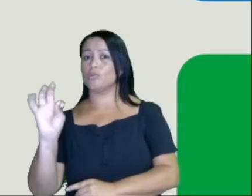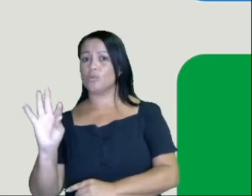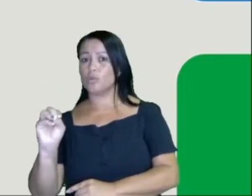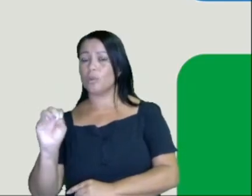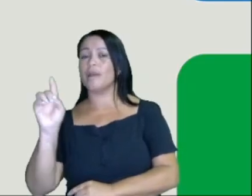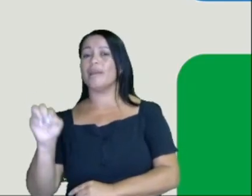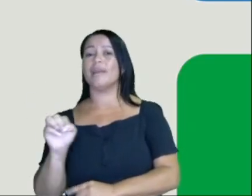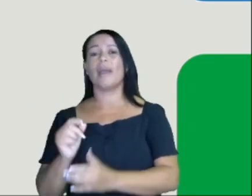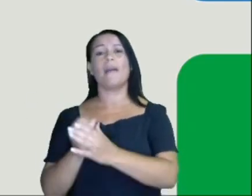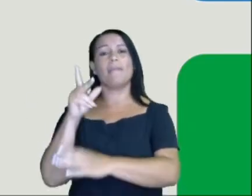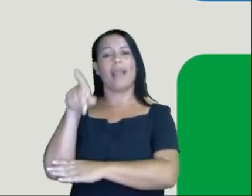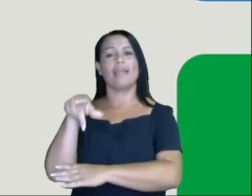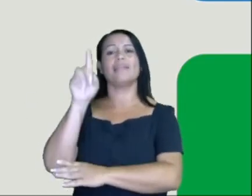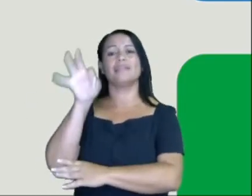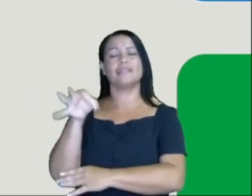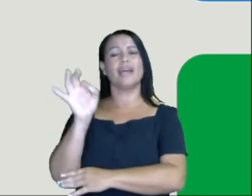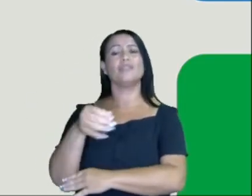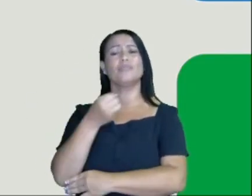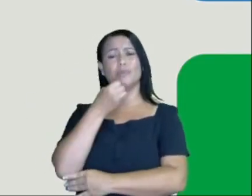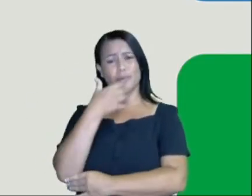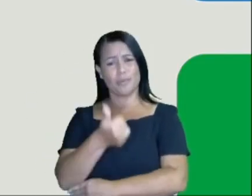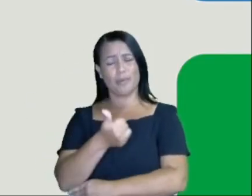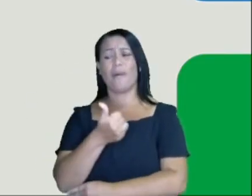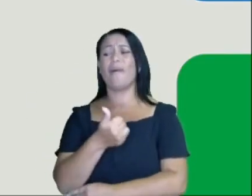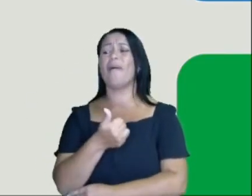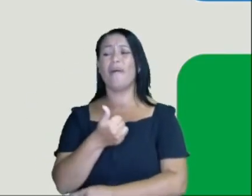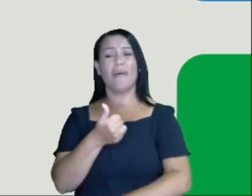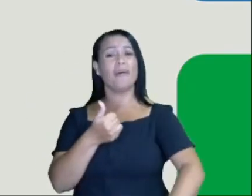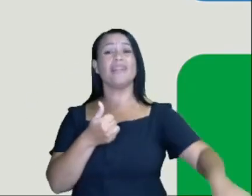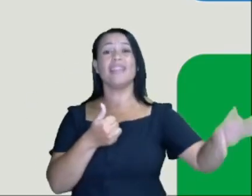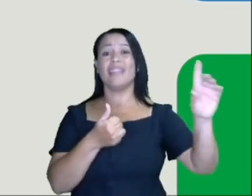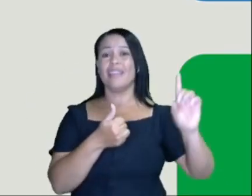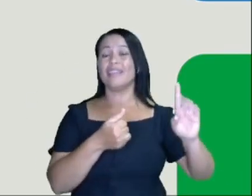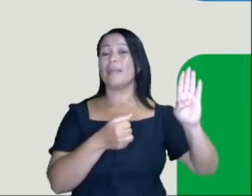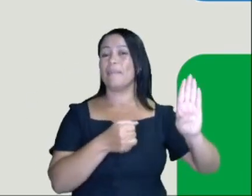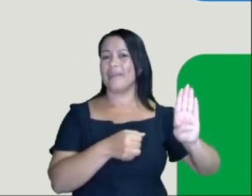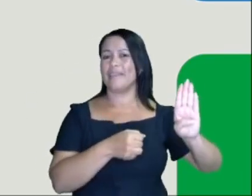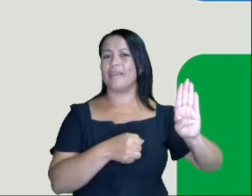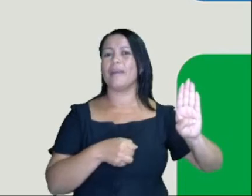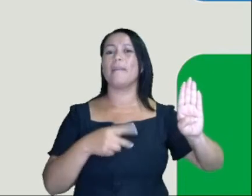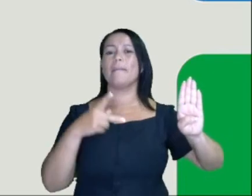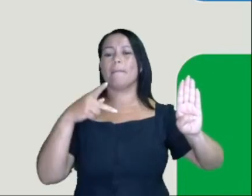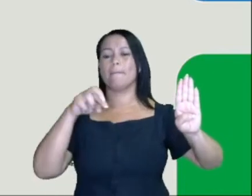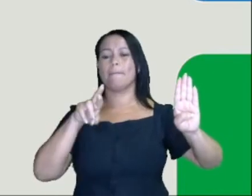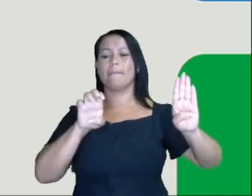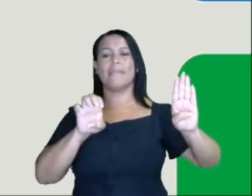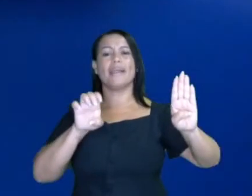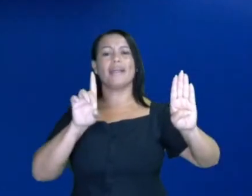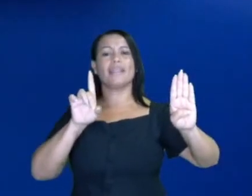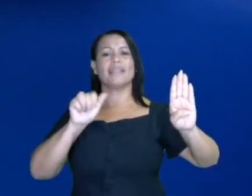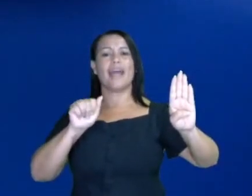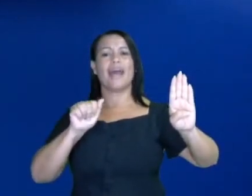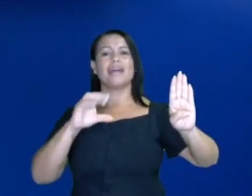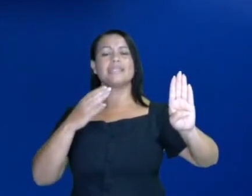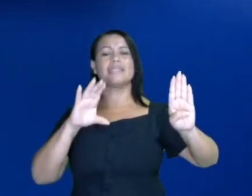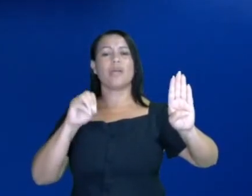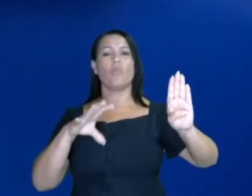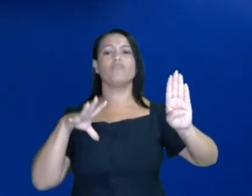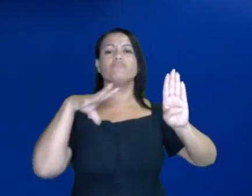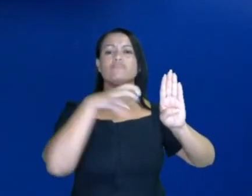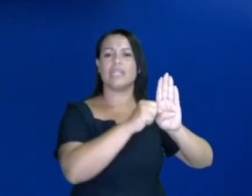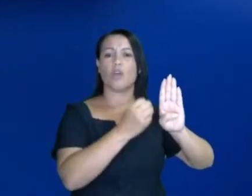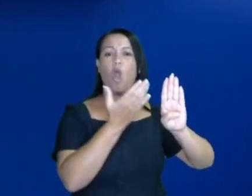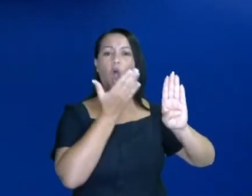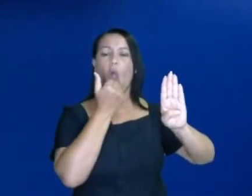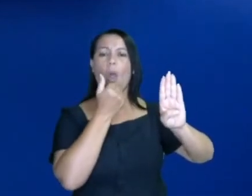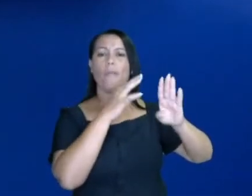Muito bem, predação. O gafanhoto ele preda a planta, ele come as folhas, relação de